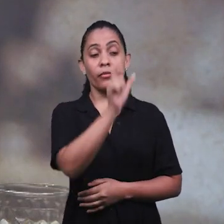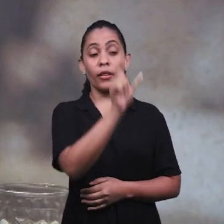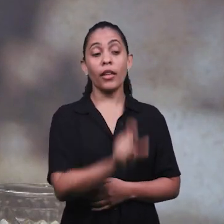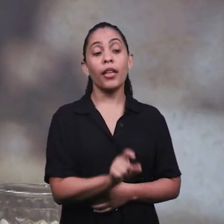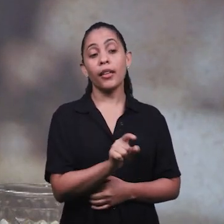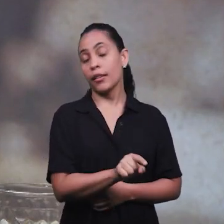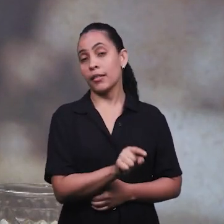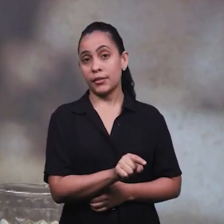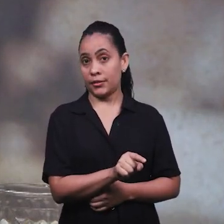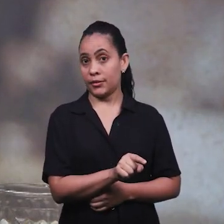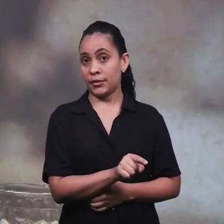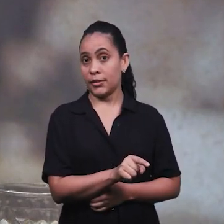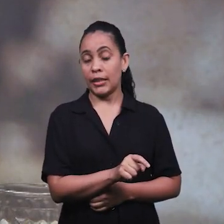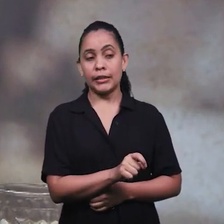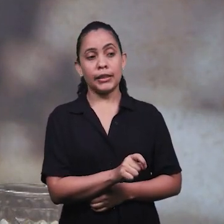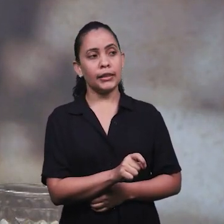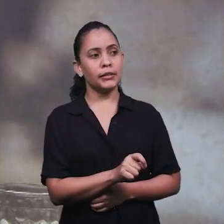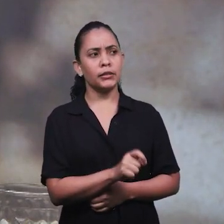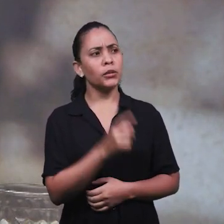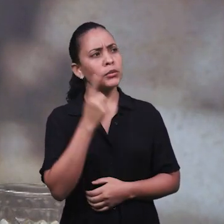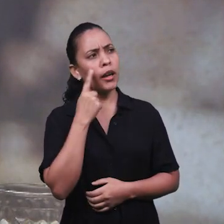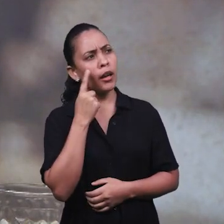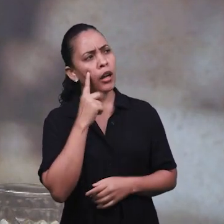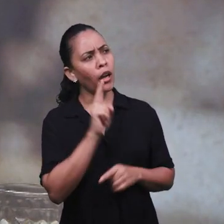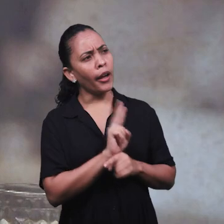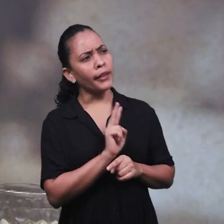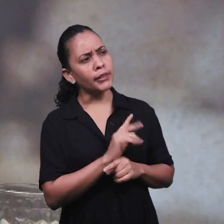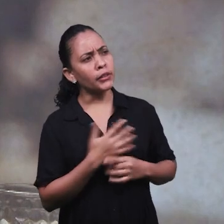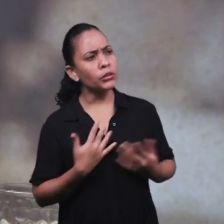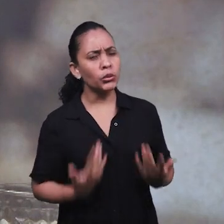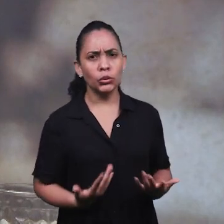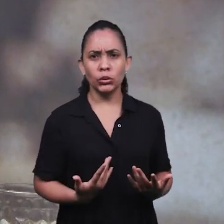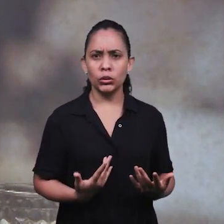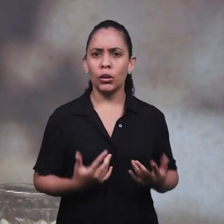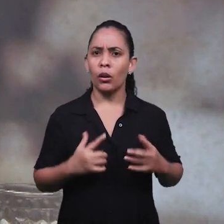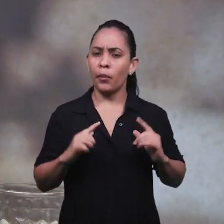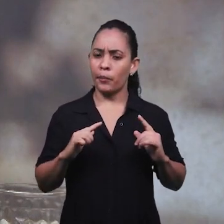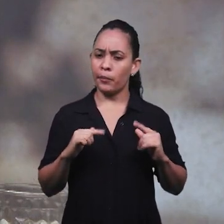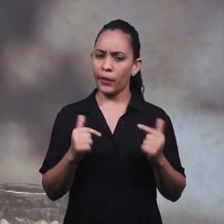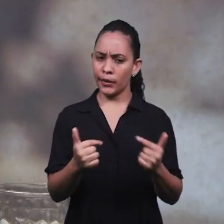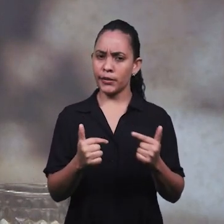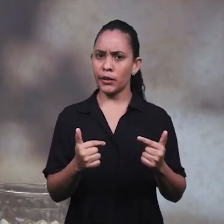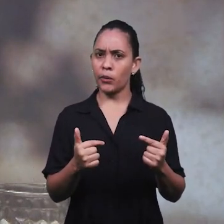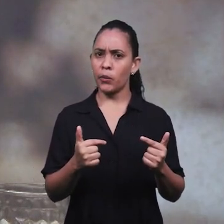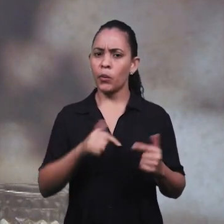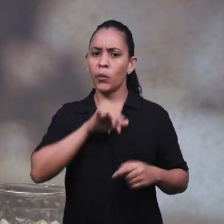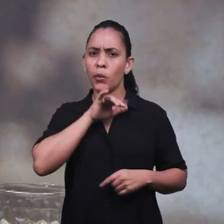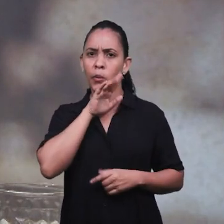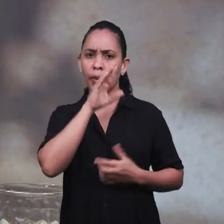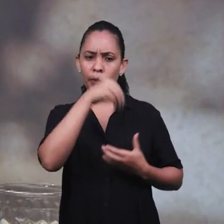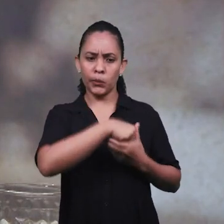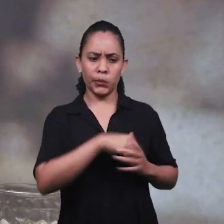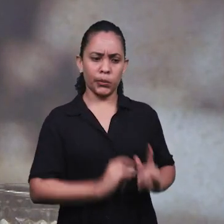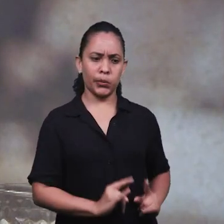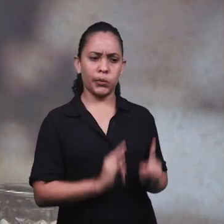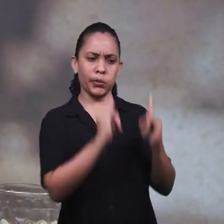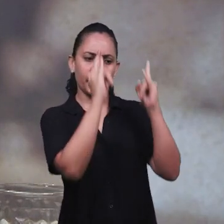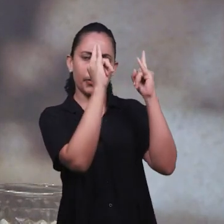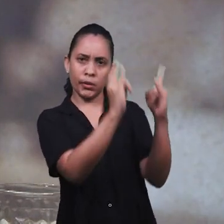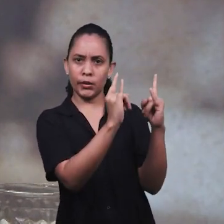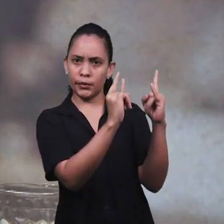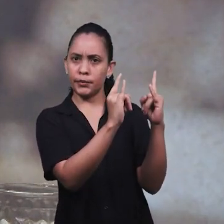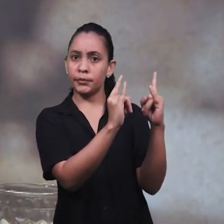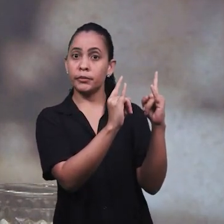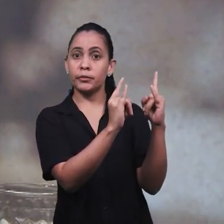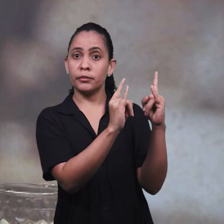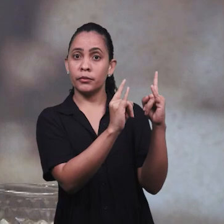alerta em relação a essa reforma, essa obra, e isso gera impactos para toda a edificação, quem vai ser responsabilizado? O